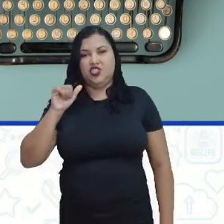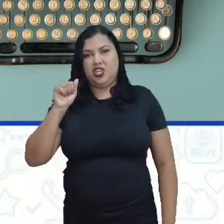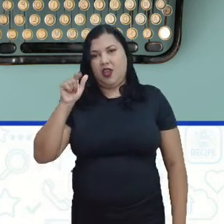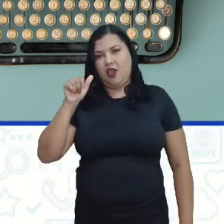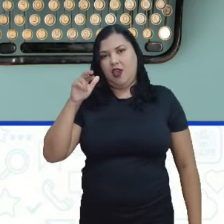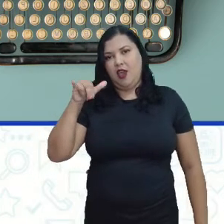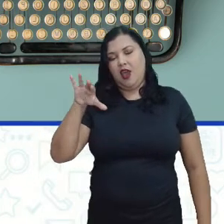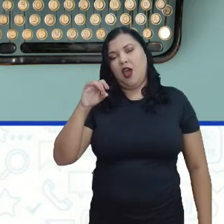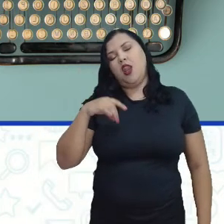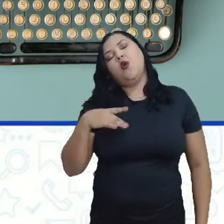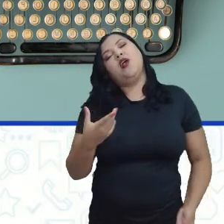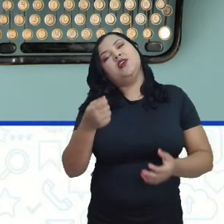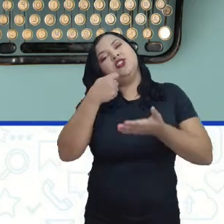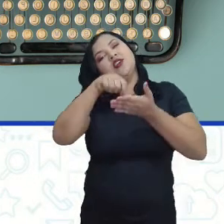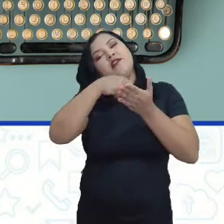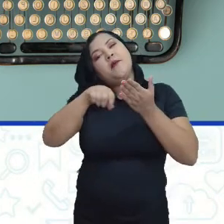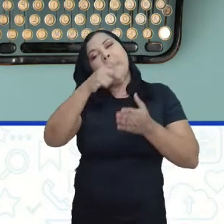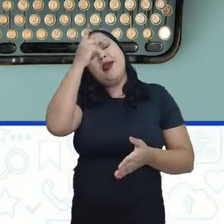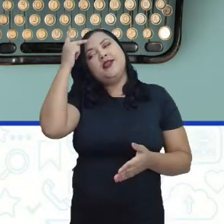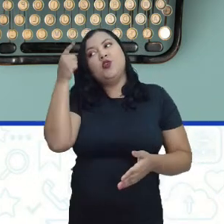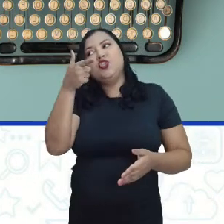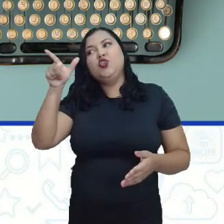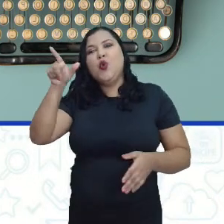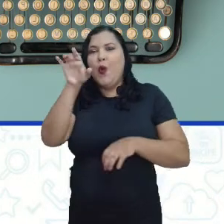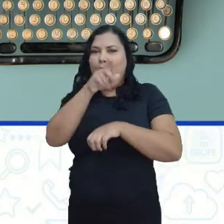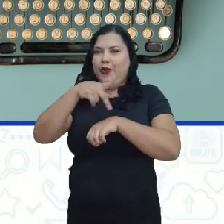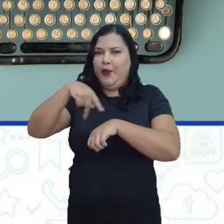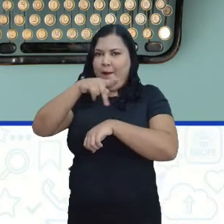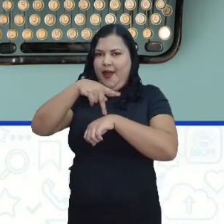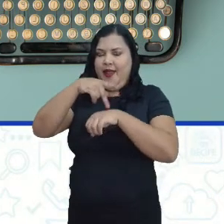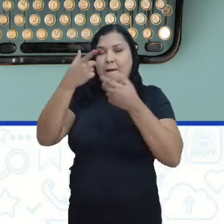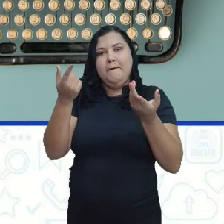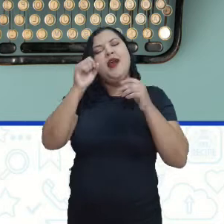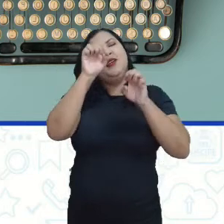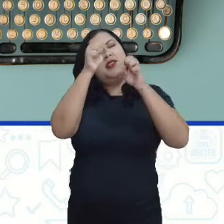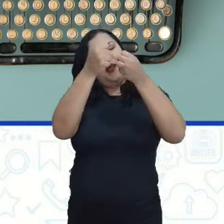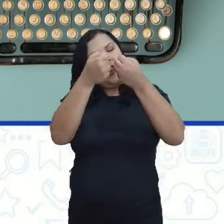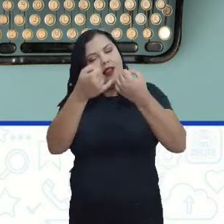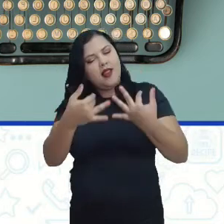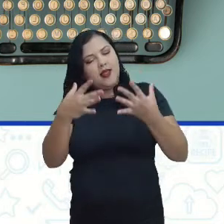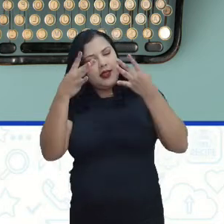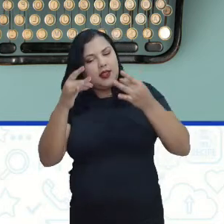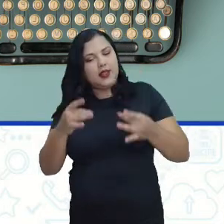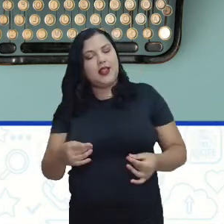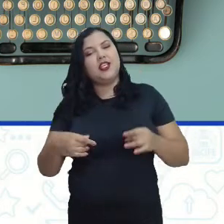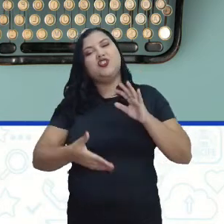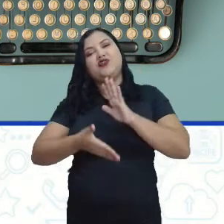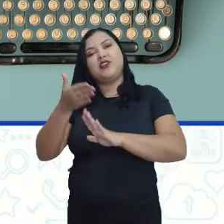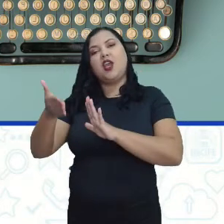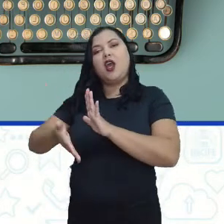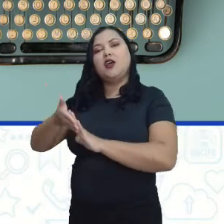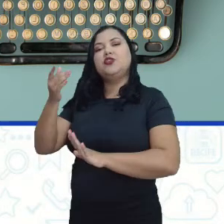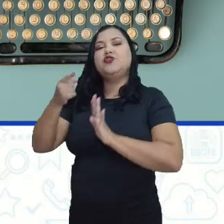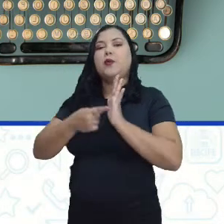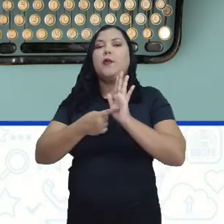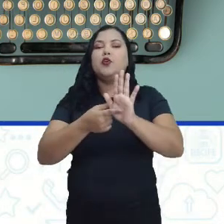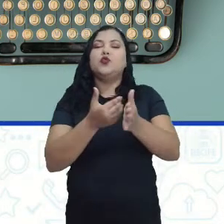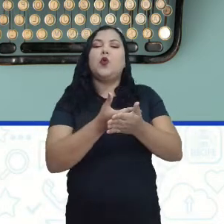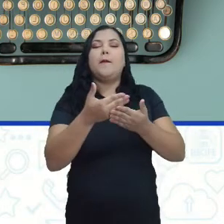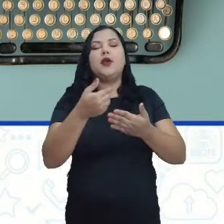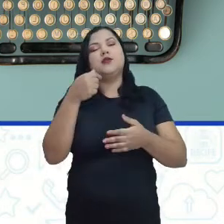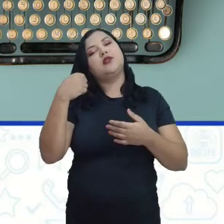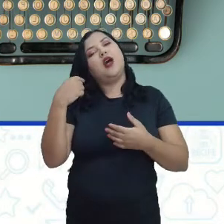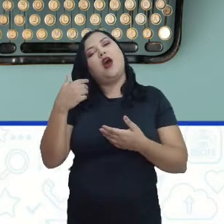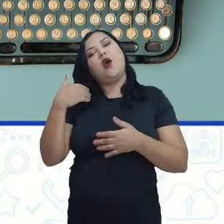por estrangeiros, digamos assim. Mas esses relatos de viagem, eles constituem o início da produção literária